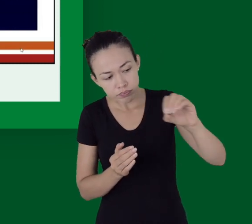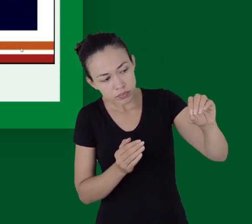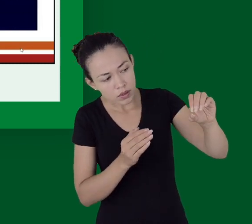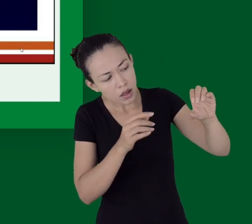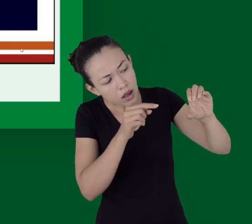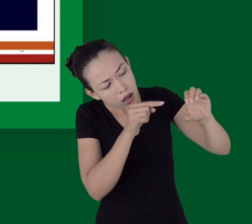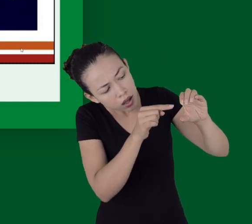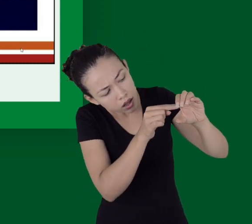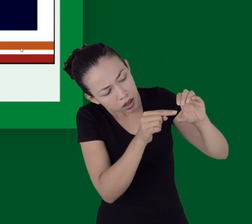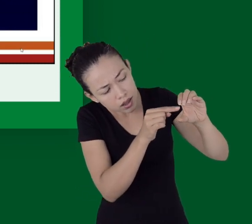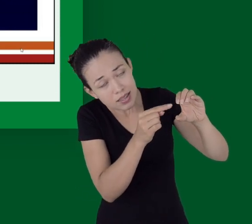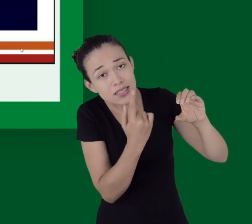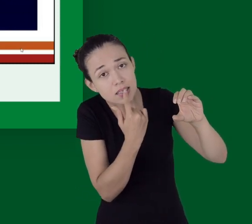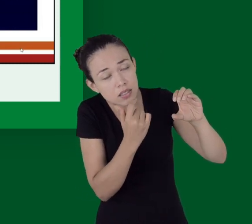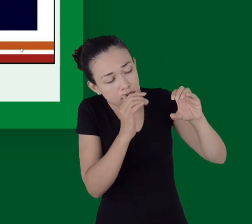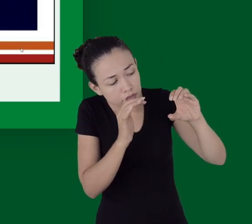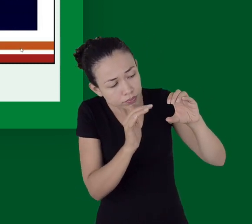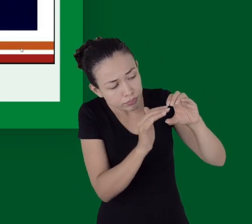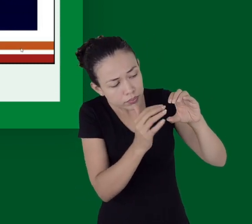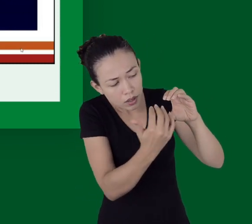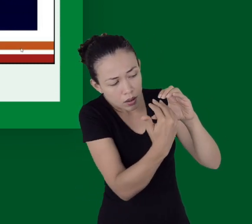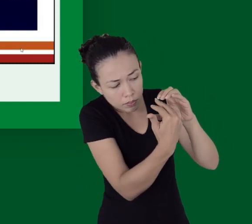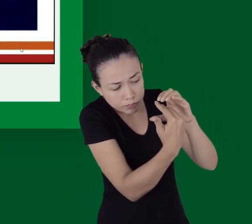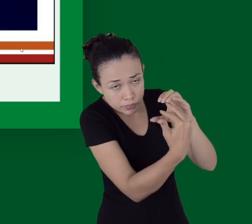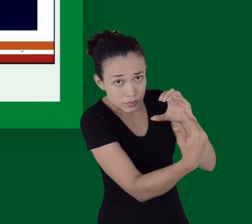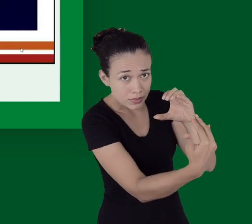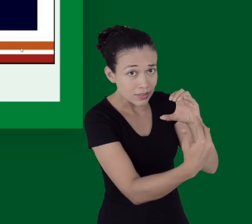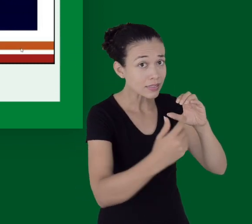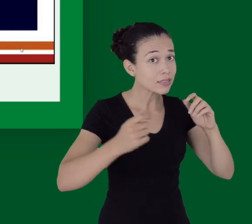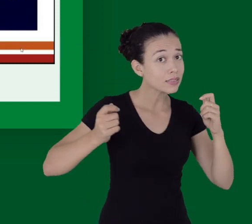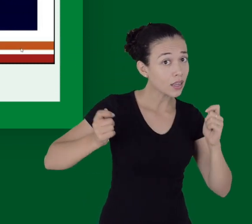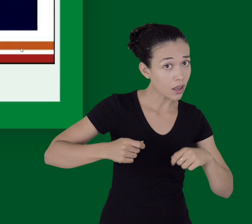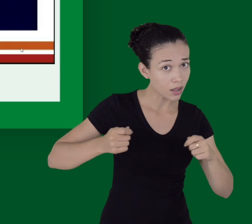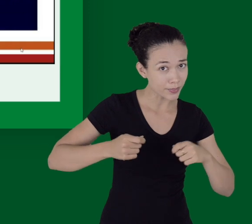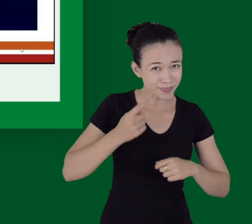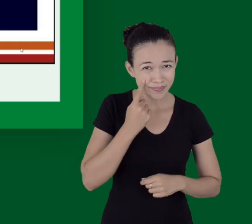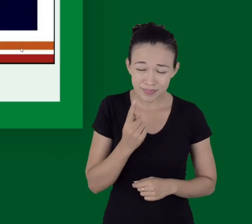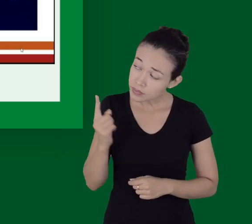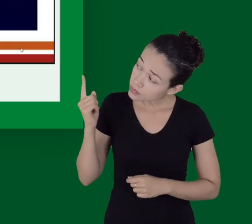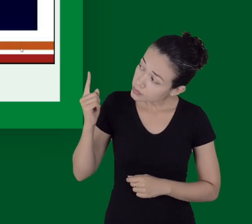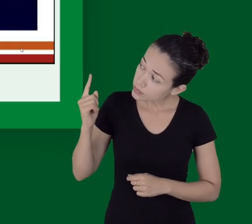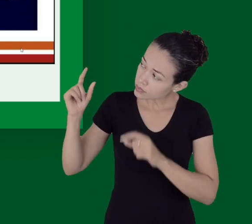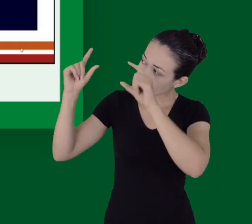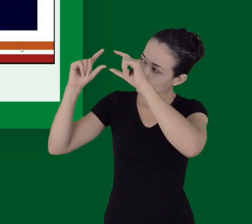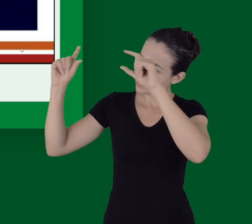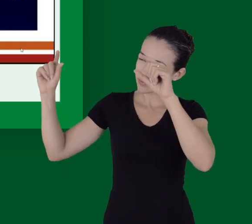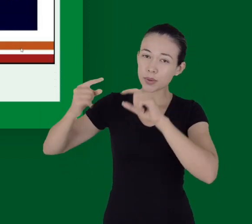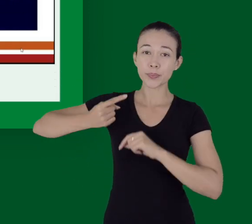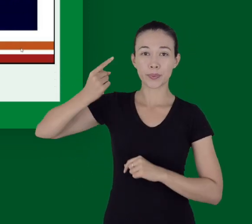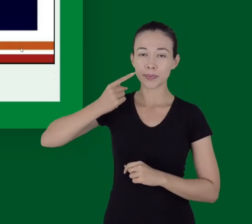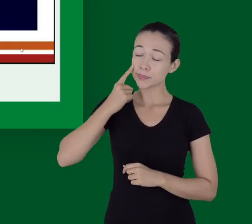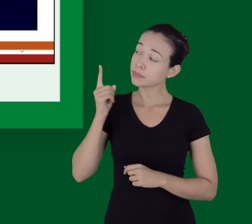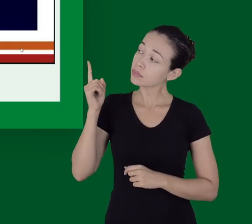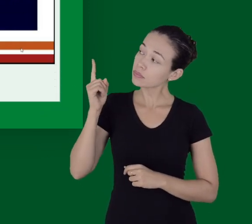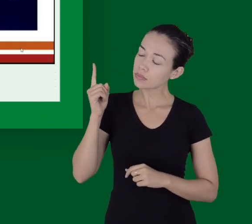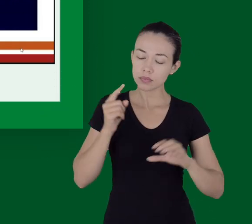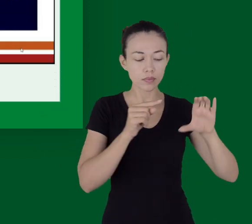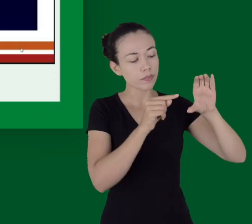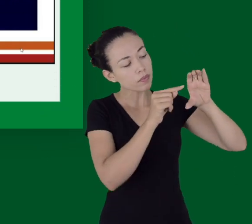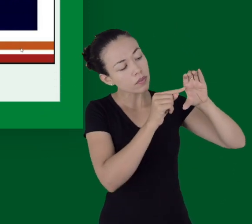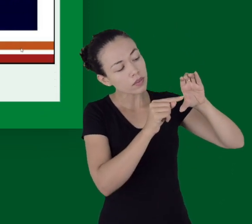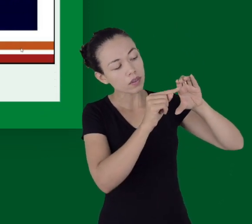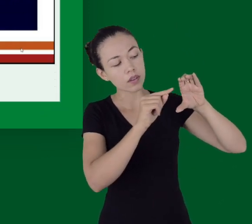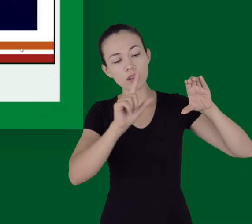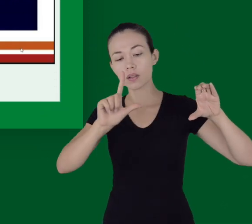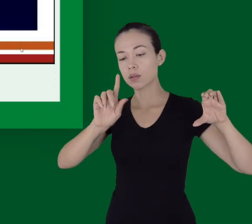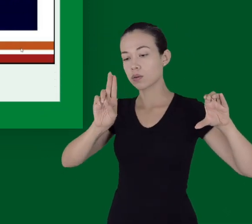artéria, algum espaço para passagem de sangue. Nesse primeiro caso, a gente tem o lúmen, que é a parte